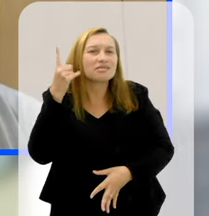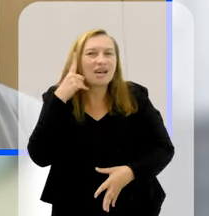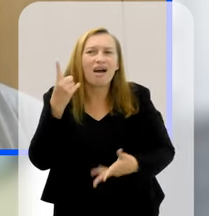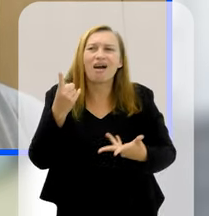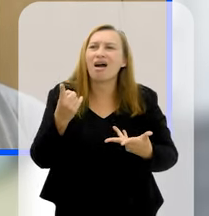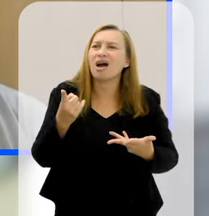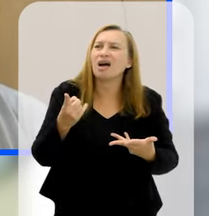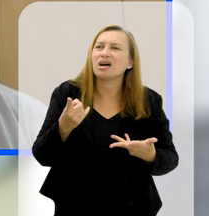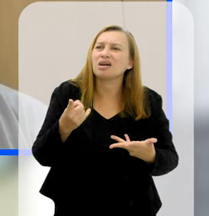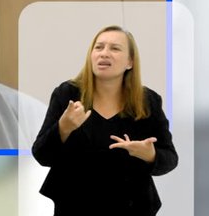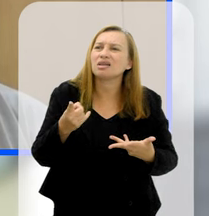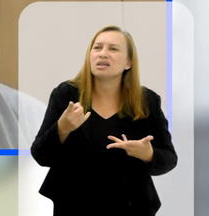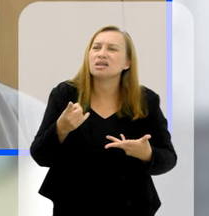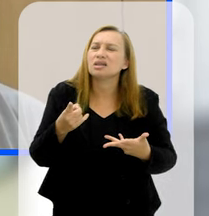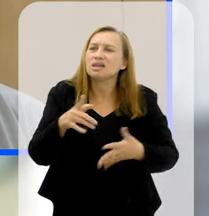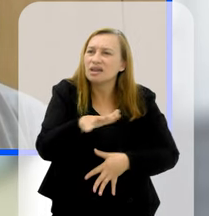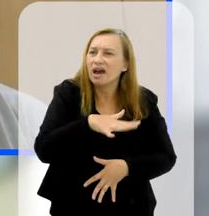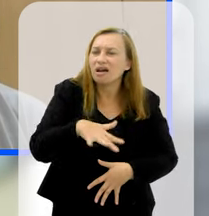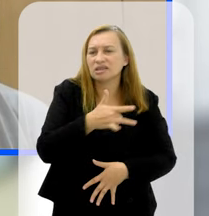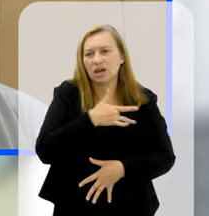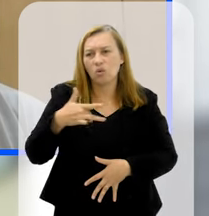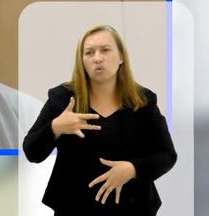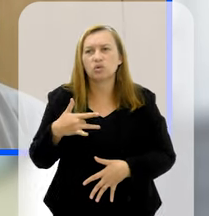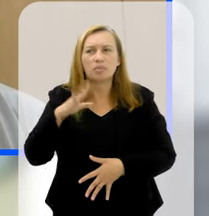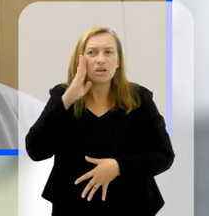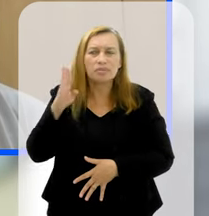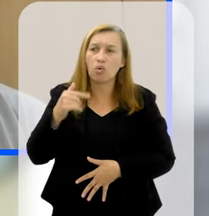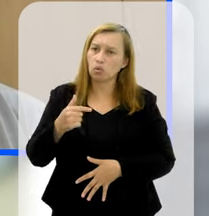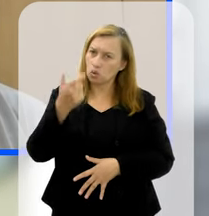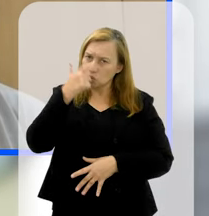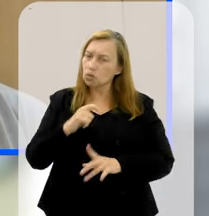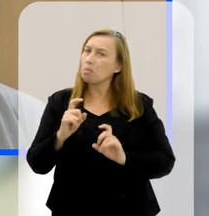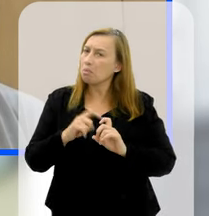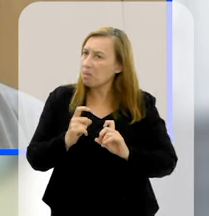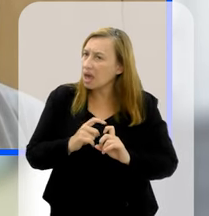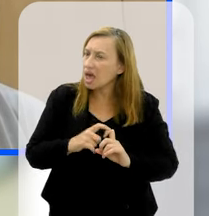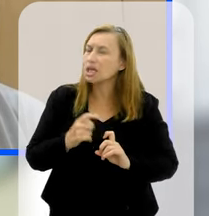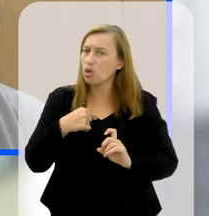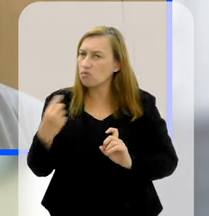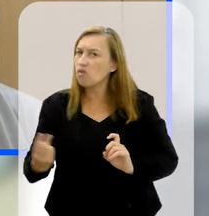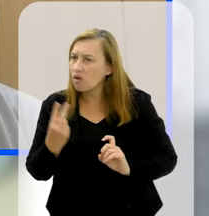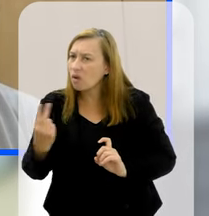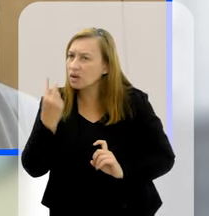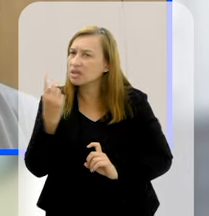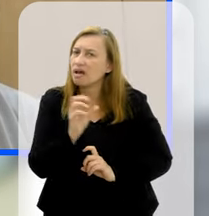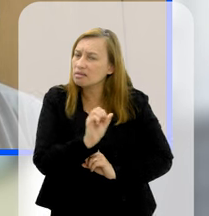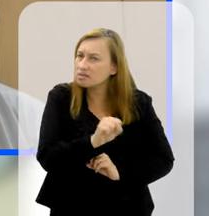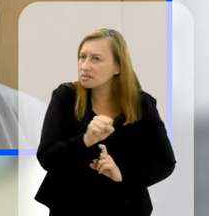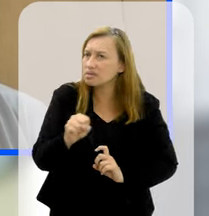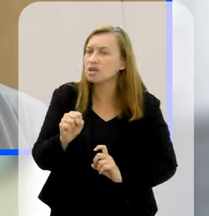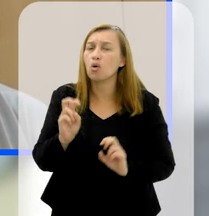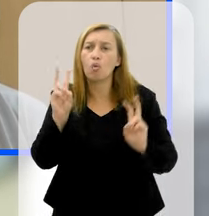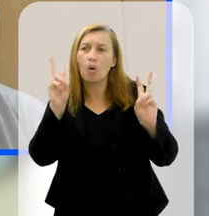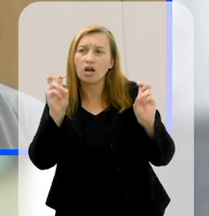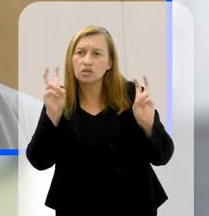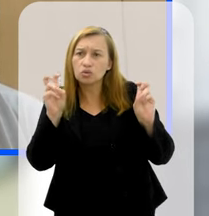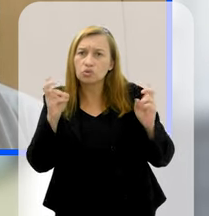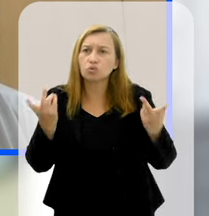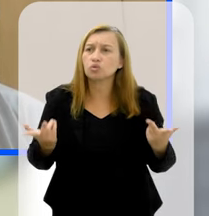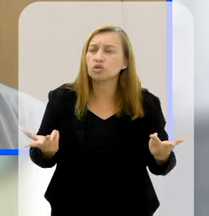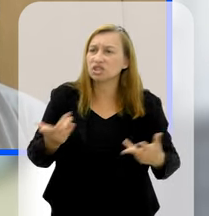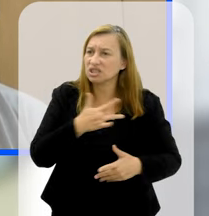pensar de uma forma que um setor saúde é fundamental. Eu sou médico, é claro que eu vou valorizar a